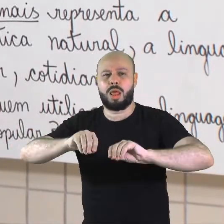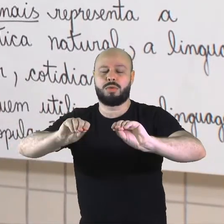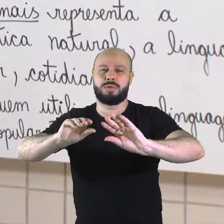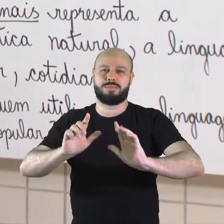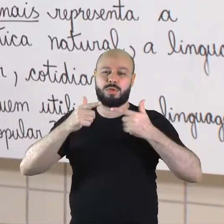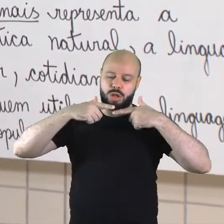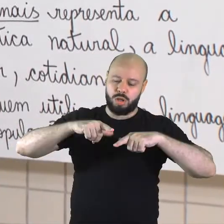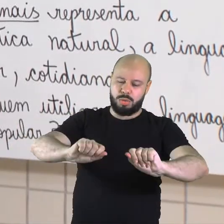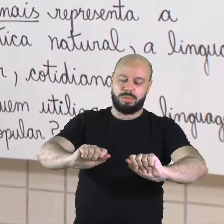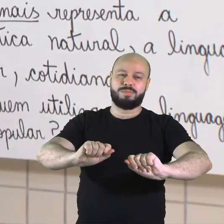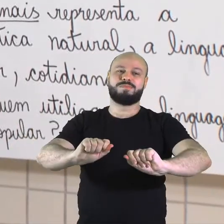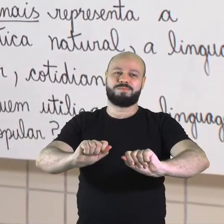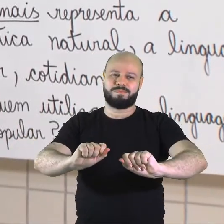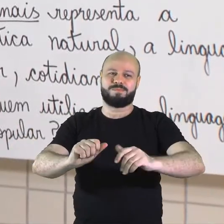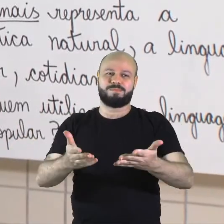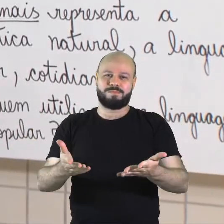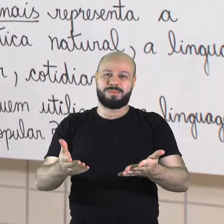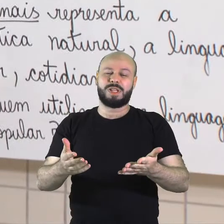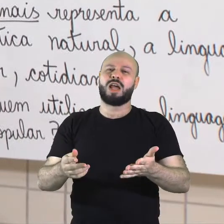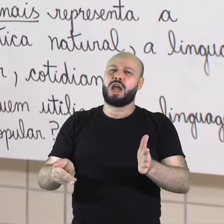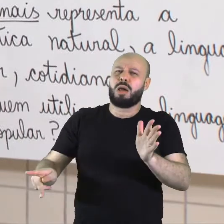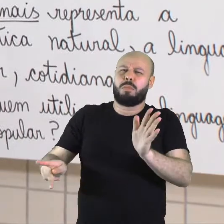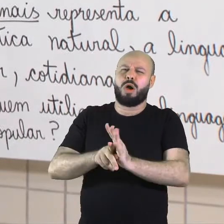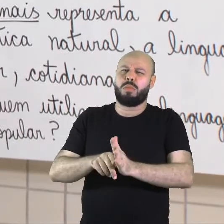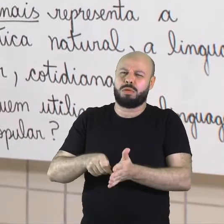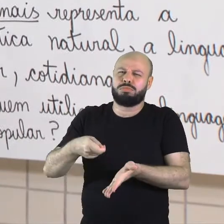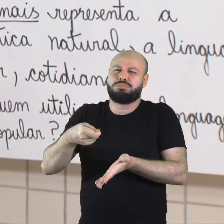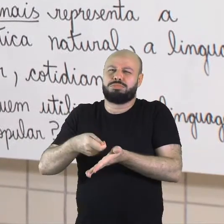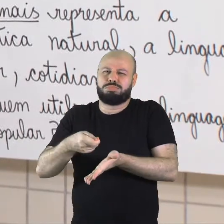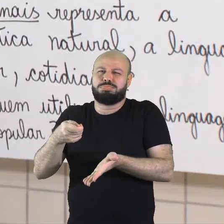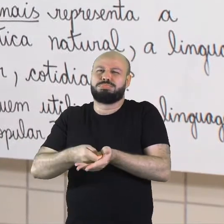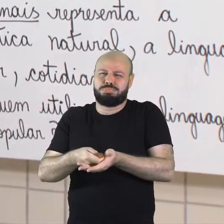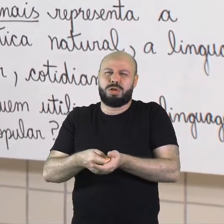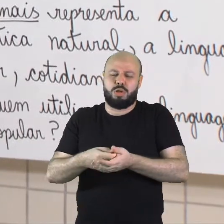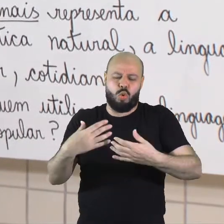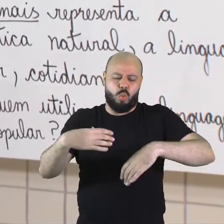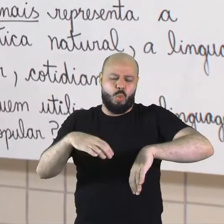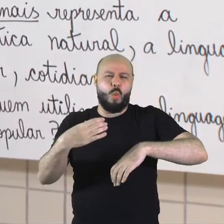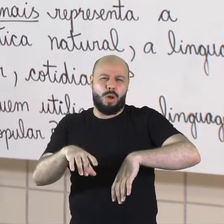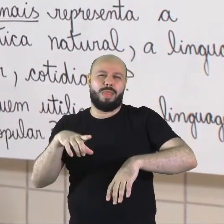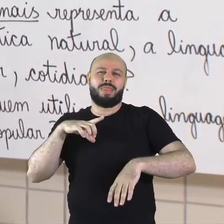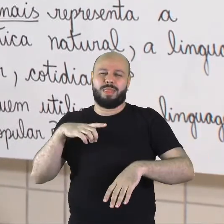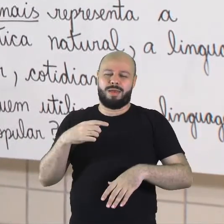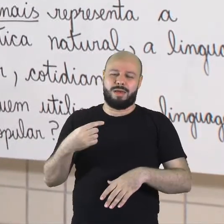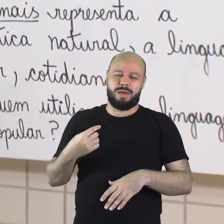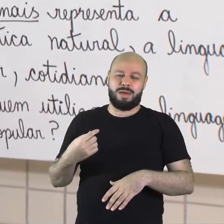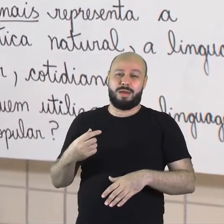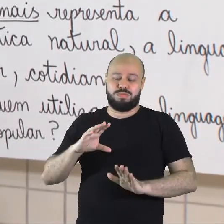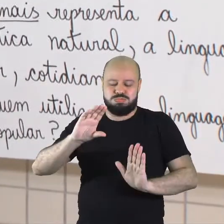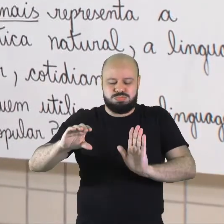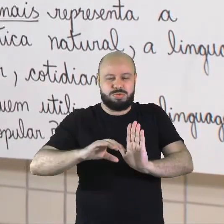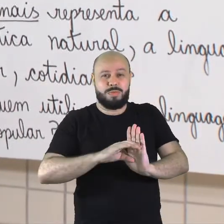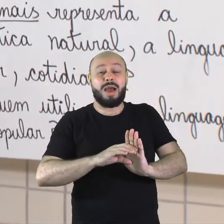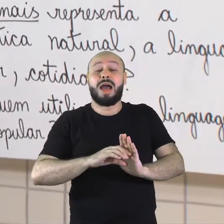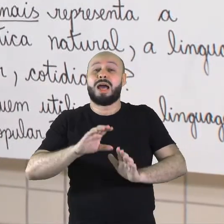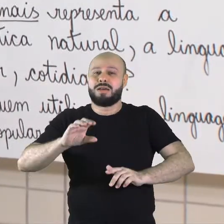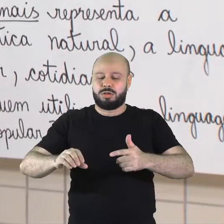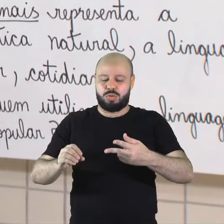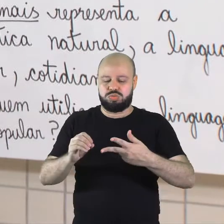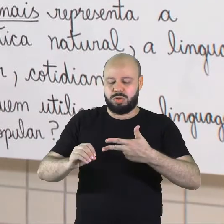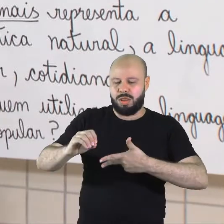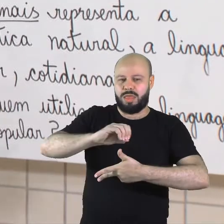interessante esse poema. Esse poema é bem cobrado em concurso. Provavelmente no Enem, que vocês vão fazer um